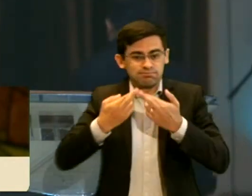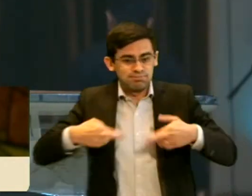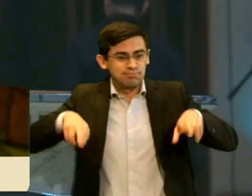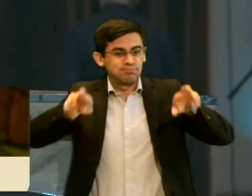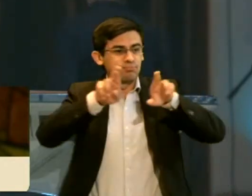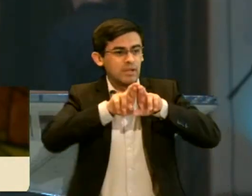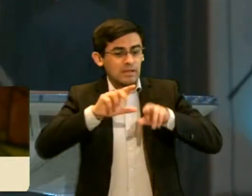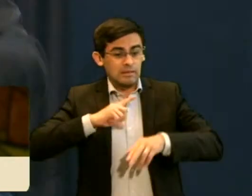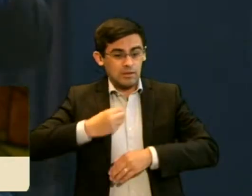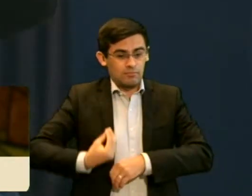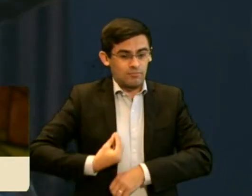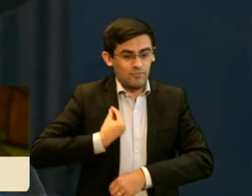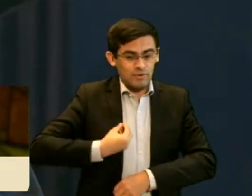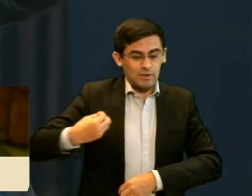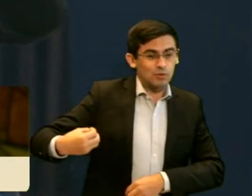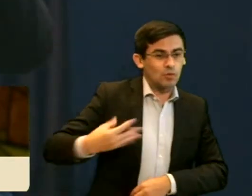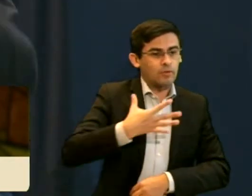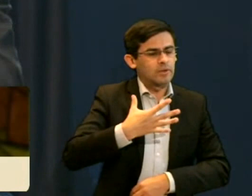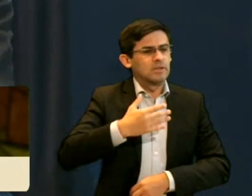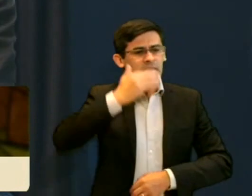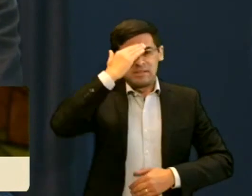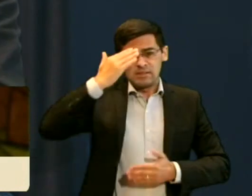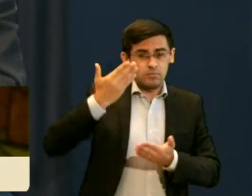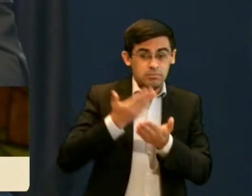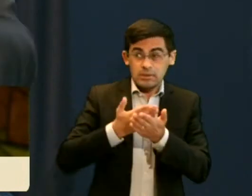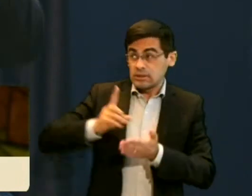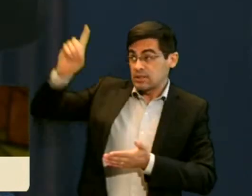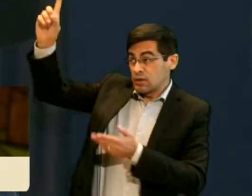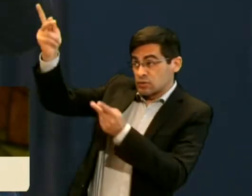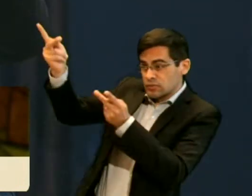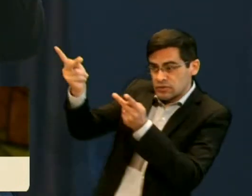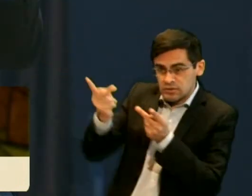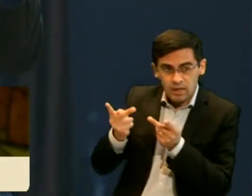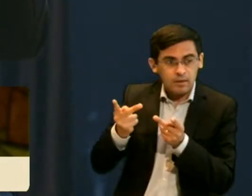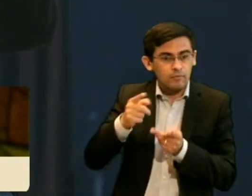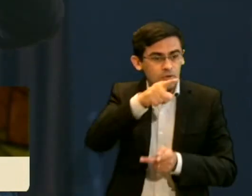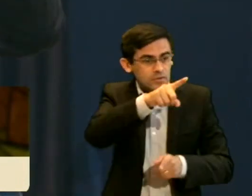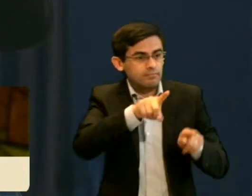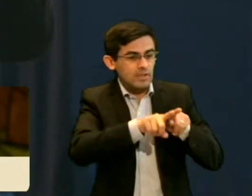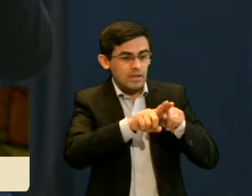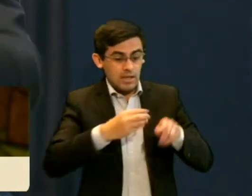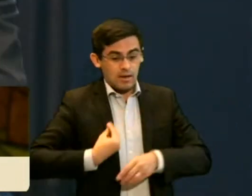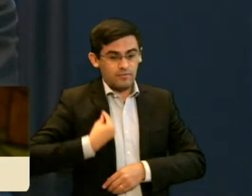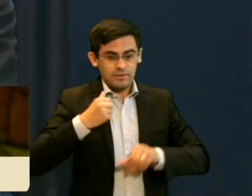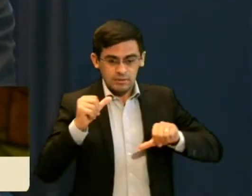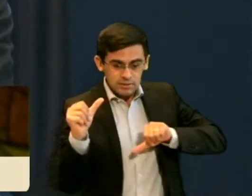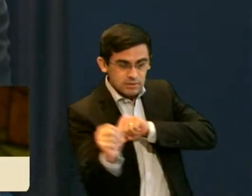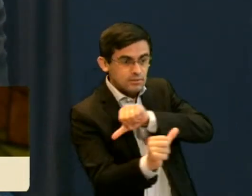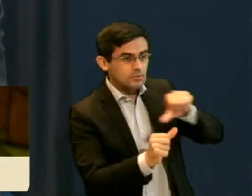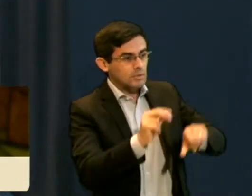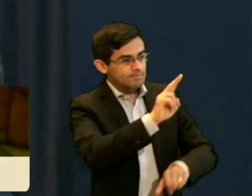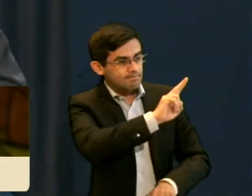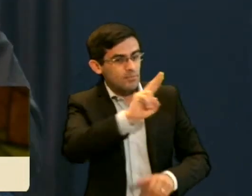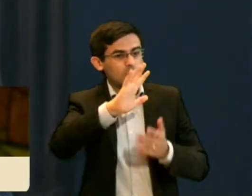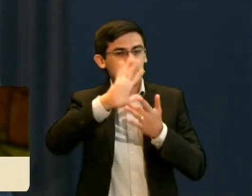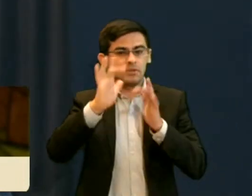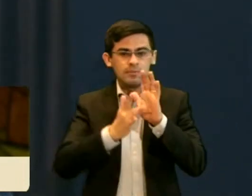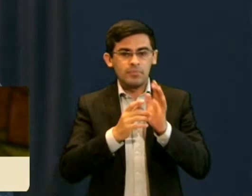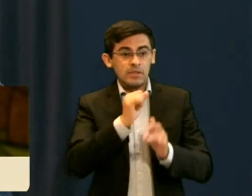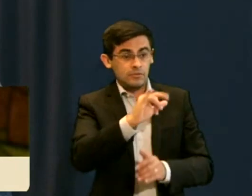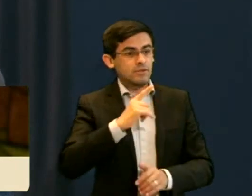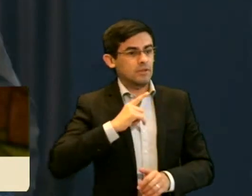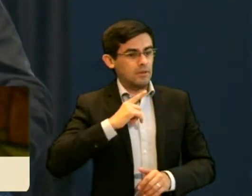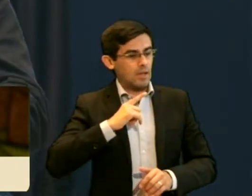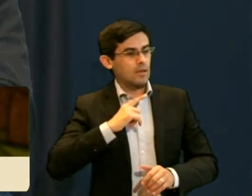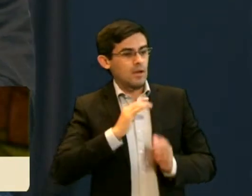E eu creio hoje, Deus vai nos visitar aqui. Você vai ser renovado em nome de Jesus. Se você trouxe Bíblia,